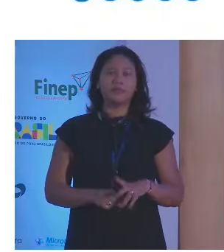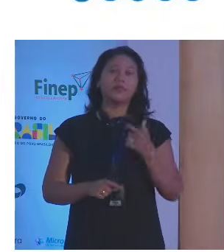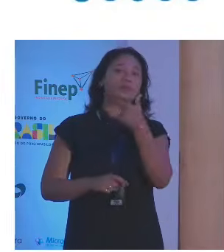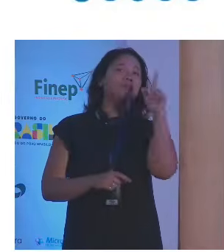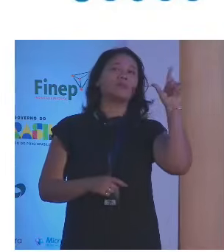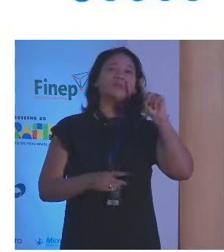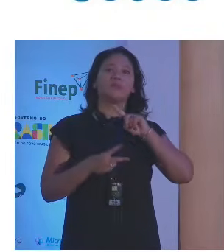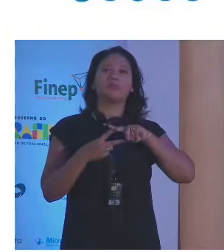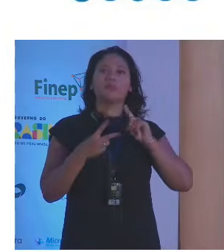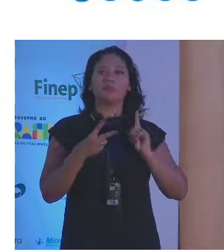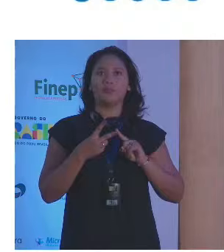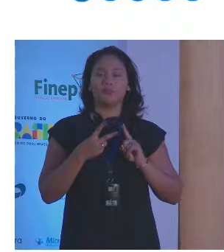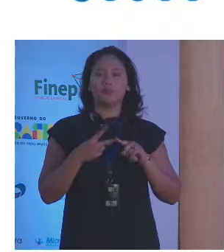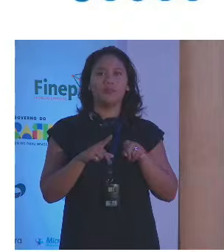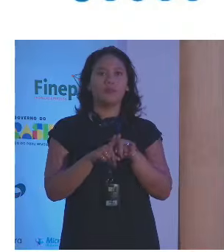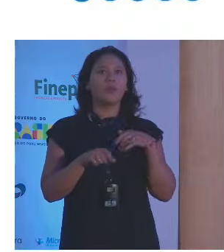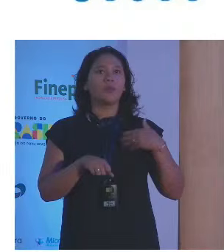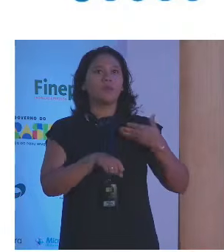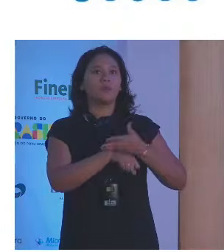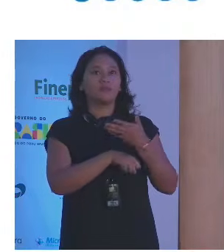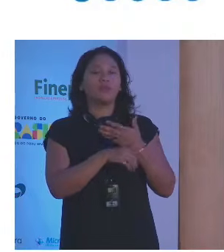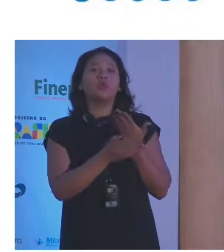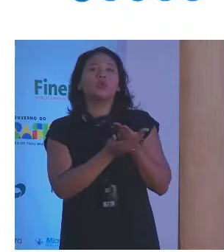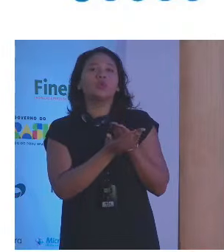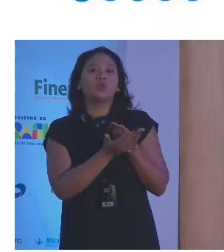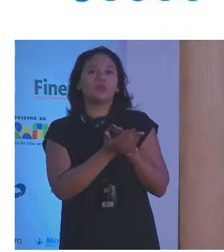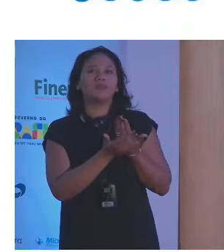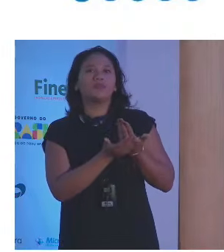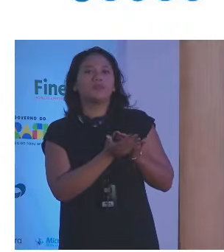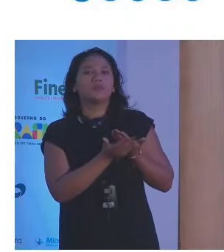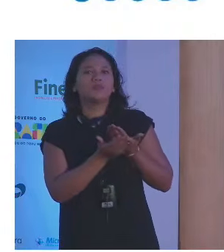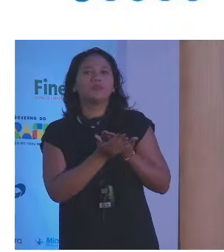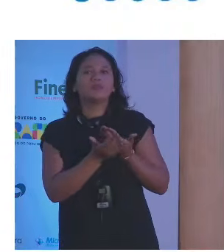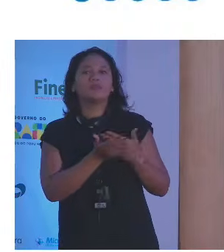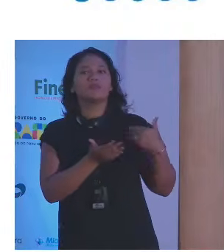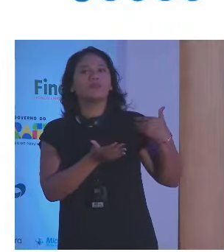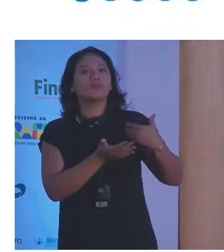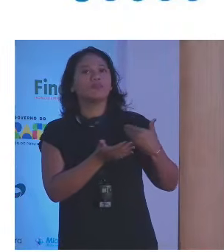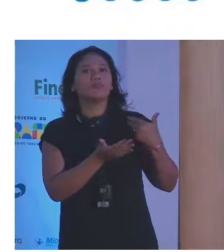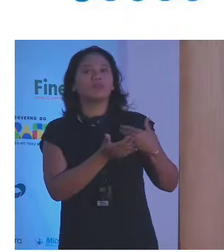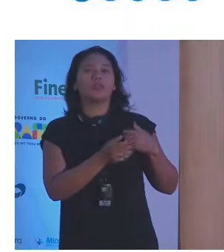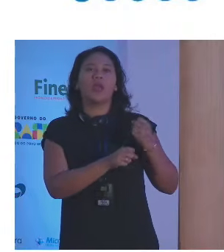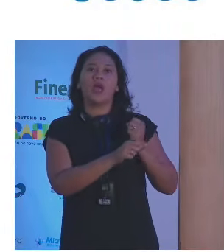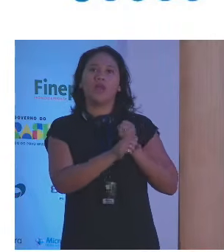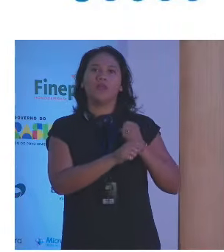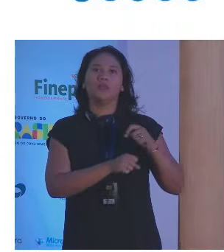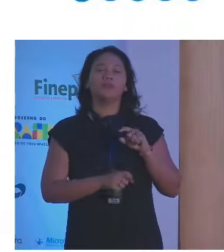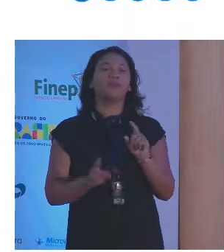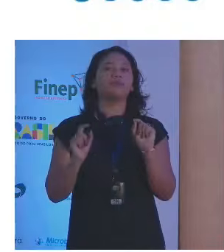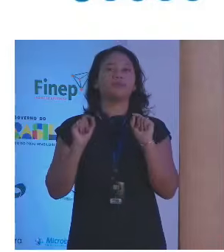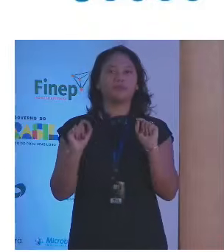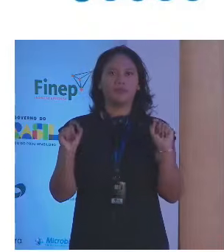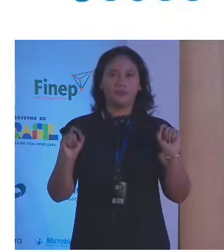Outra coisa que eu participei, né, de estudos recentemente, nos últimos anos, foi